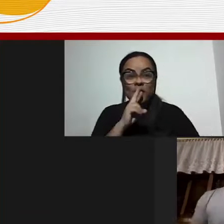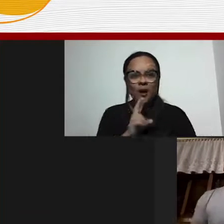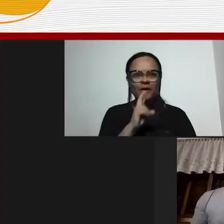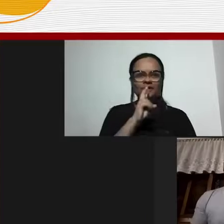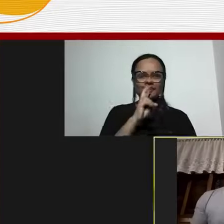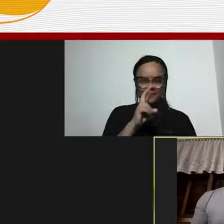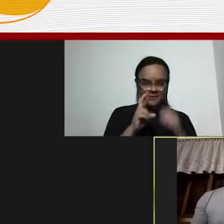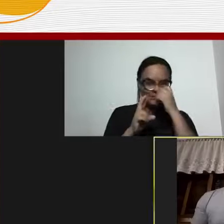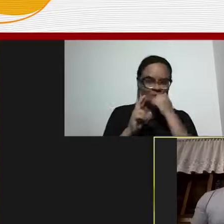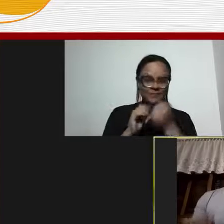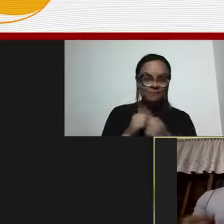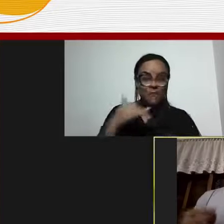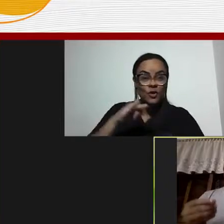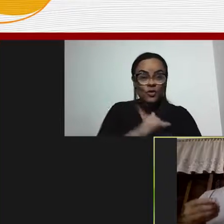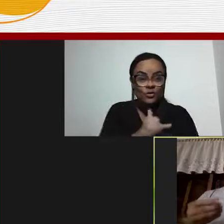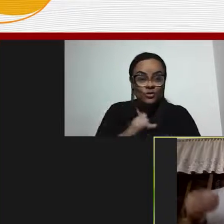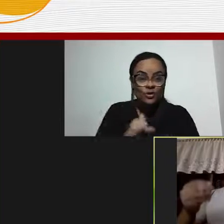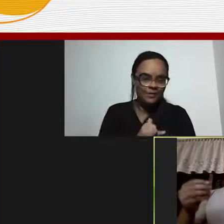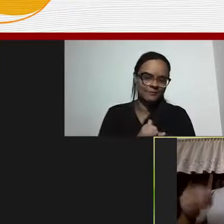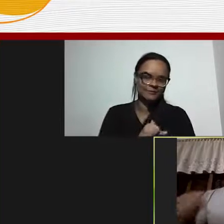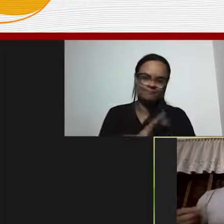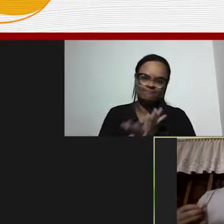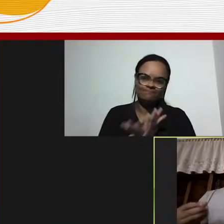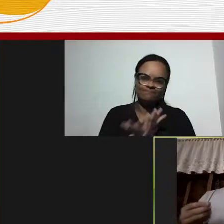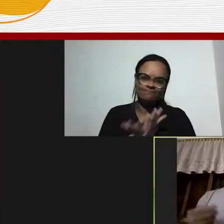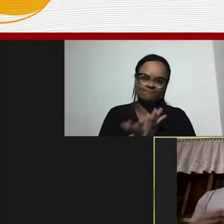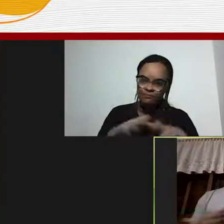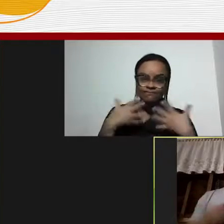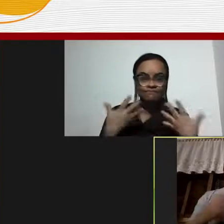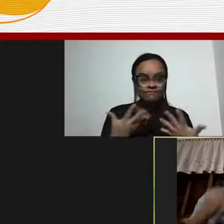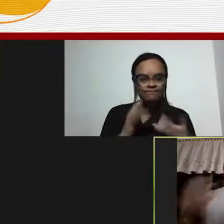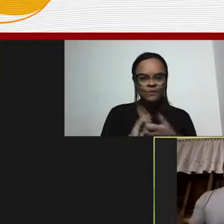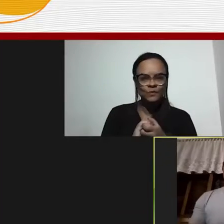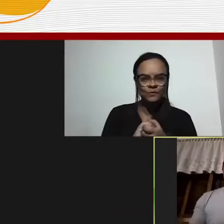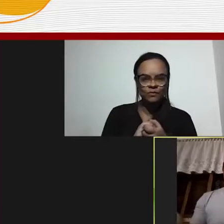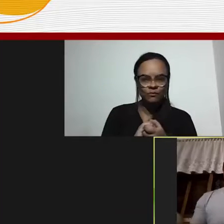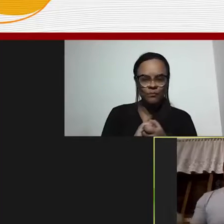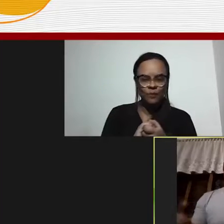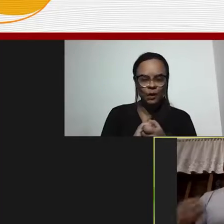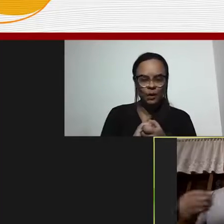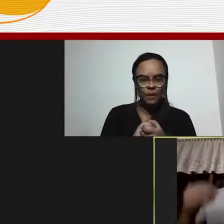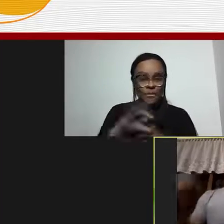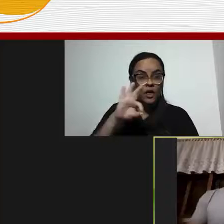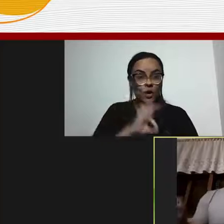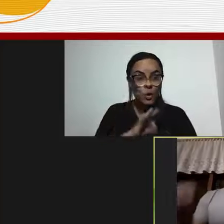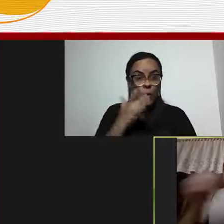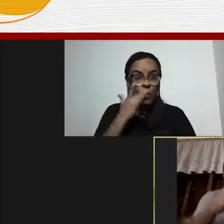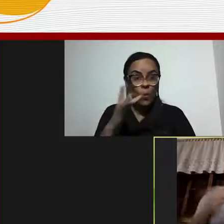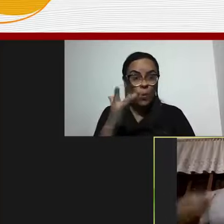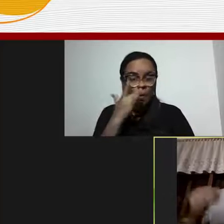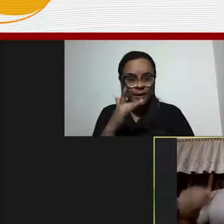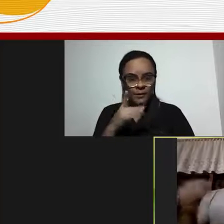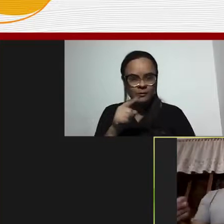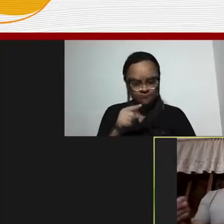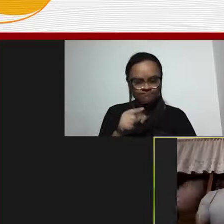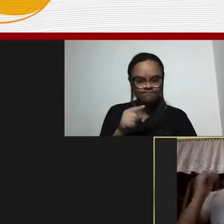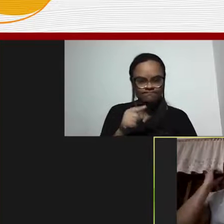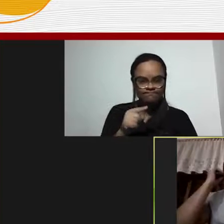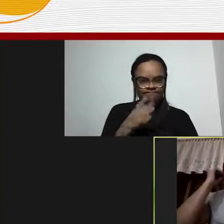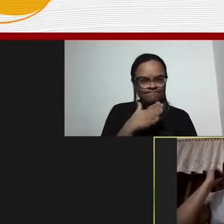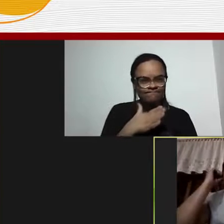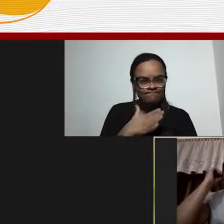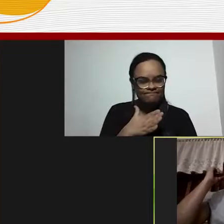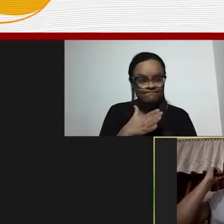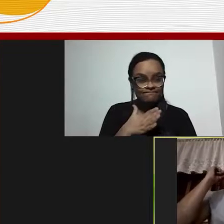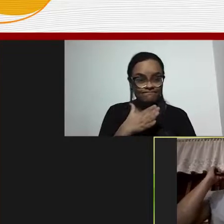essa era uma estratégia, mas quando. E o legal da medalha de ouro, e você, a gente já conversou várias